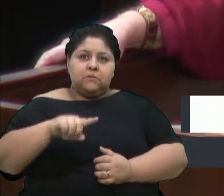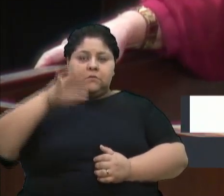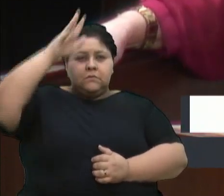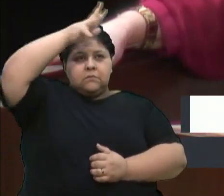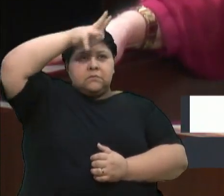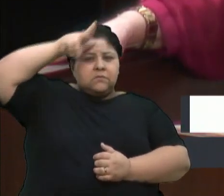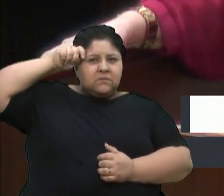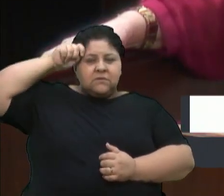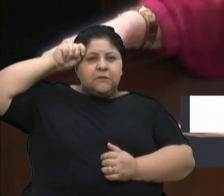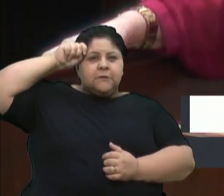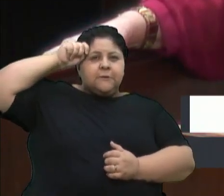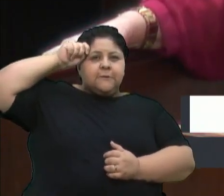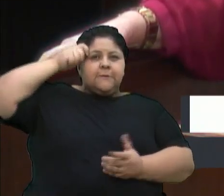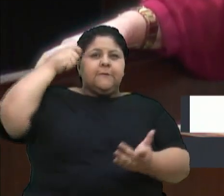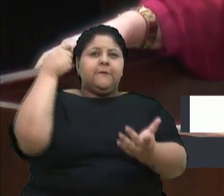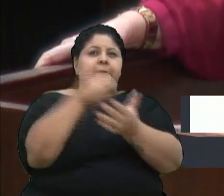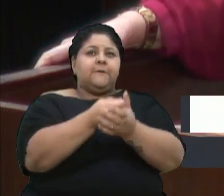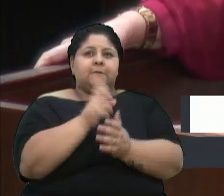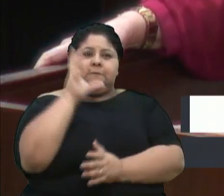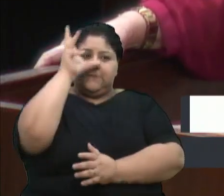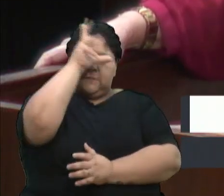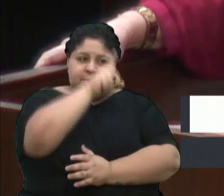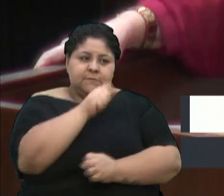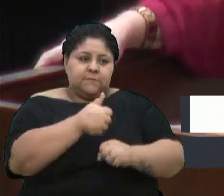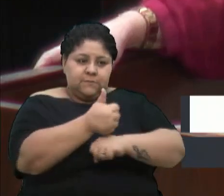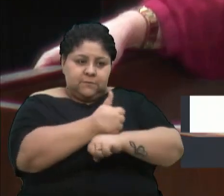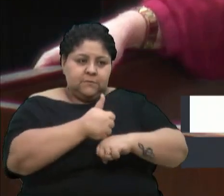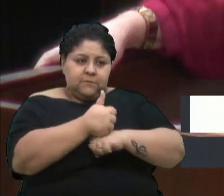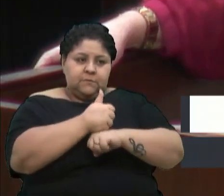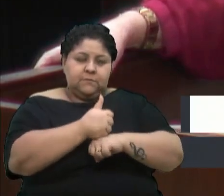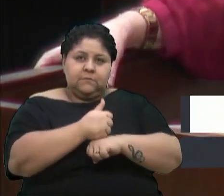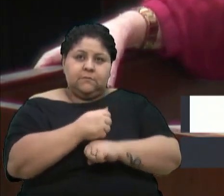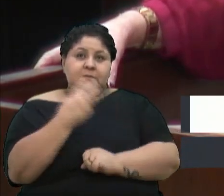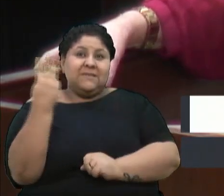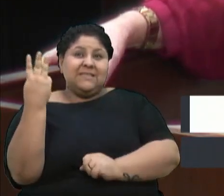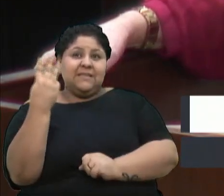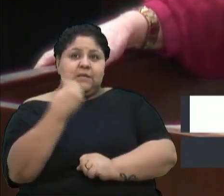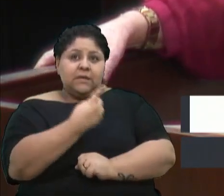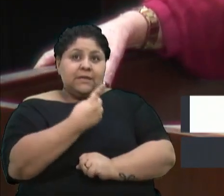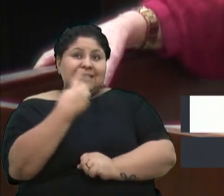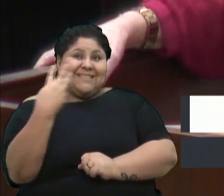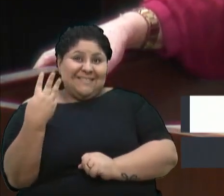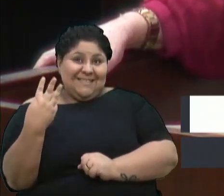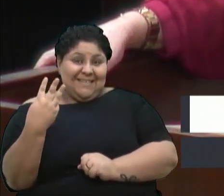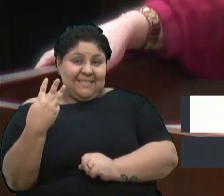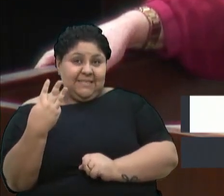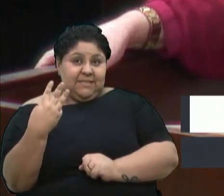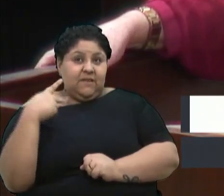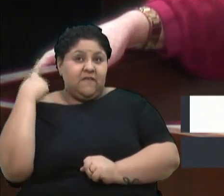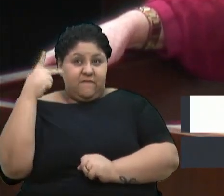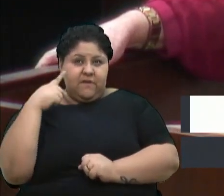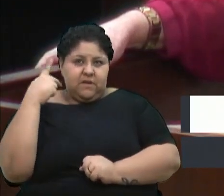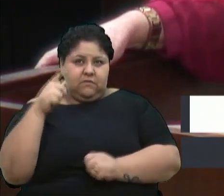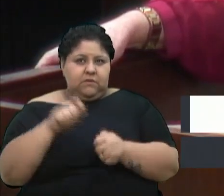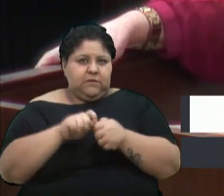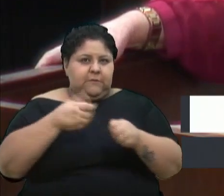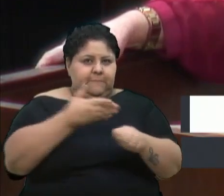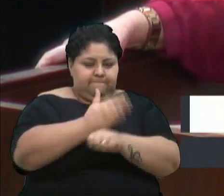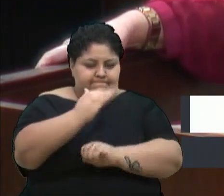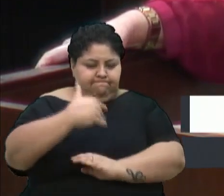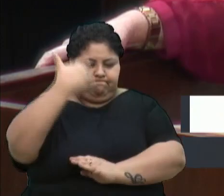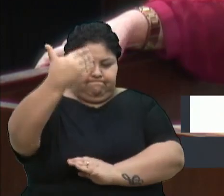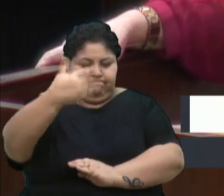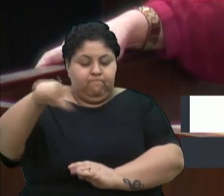né, em defesa da aprendizagem profissional. São 13 vereadores que compõem essa frente. Nós faremos